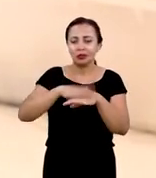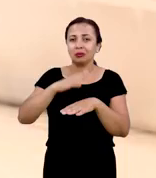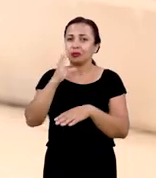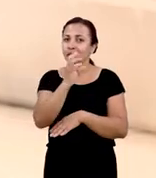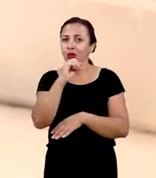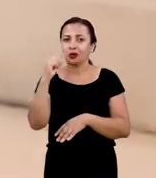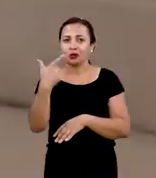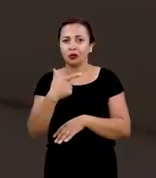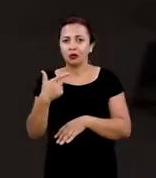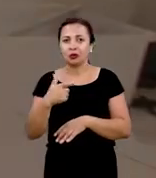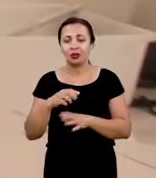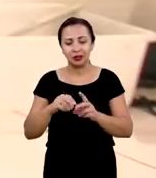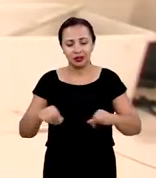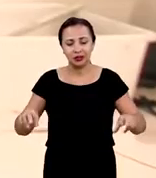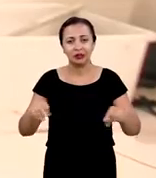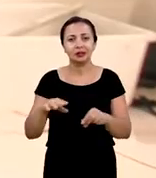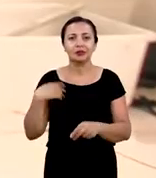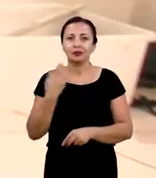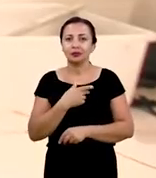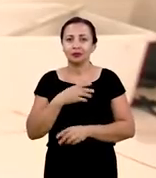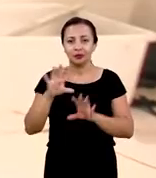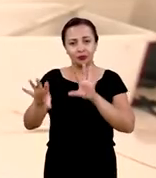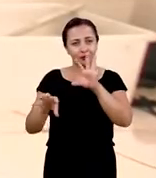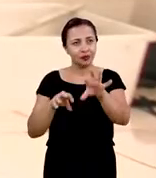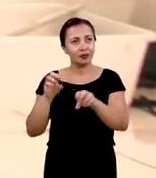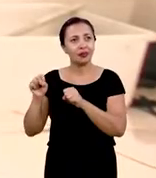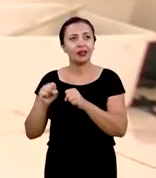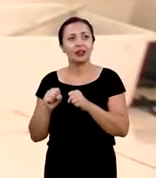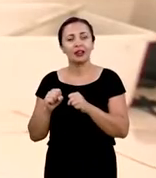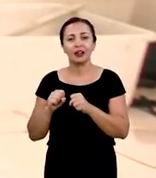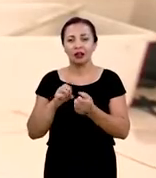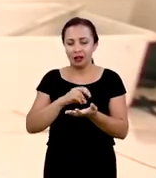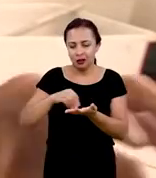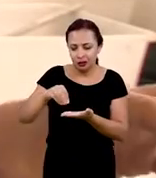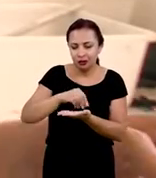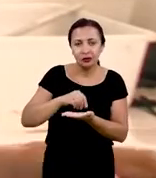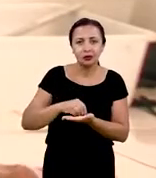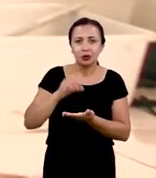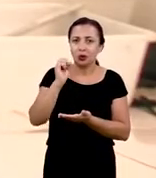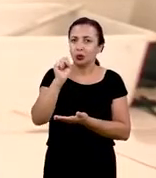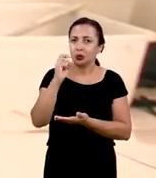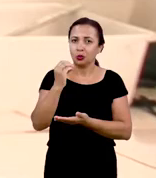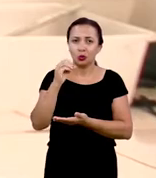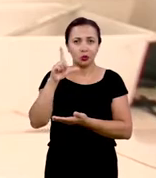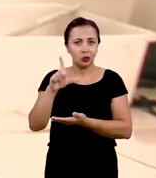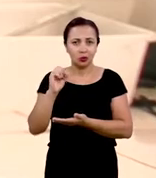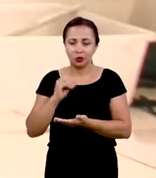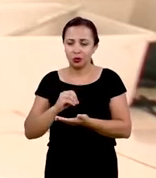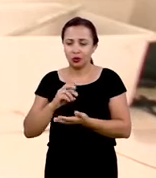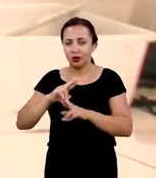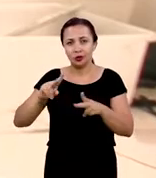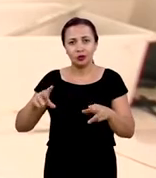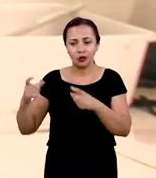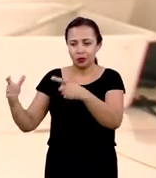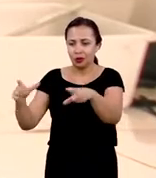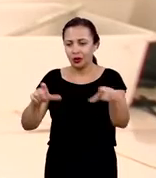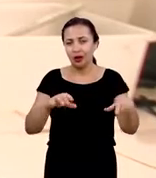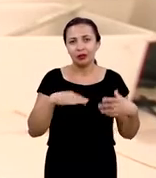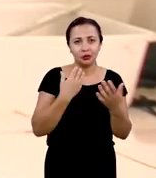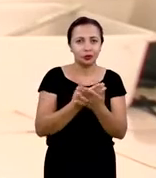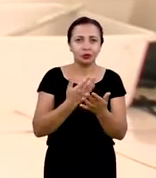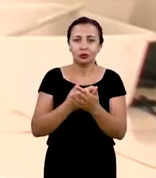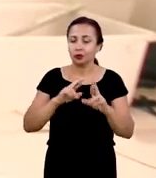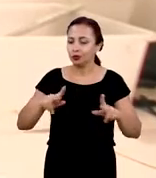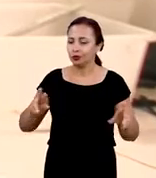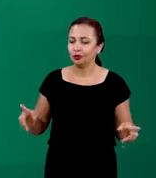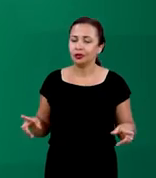carbono no solo. A gente coleta amostras do solo em diferentes áreas da nossa área de estudo, né? Com diferentes níveis